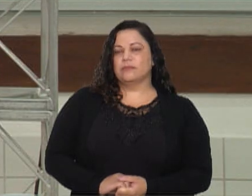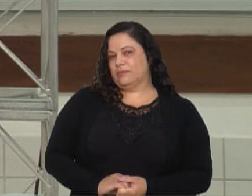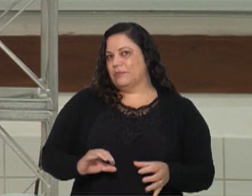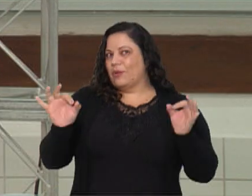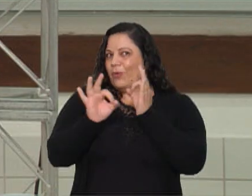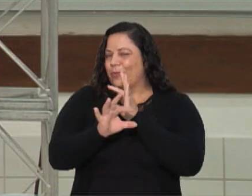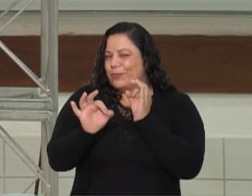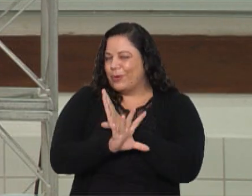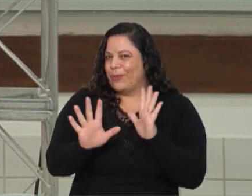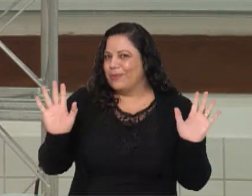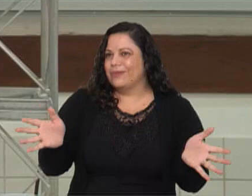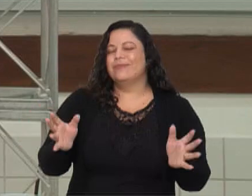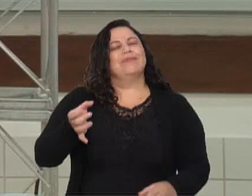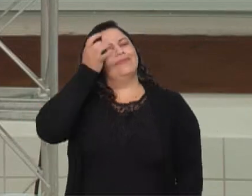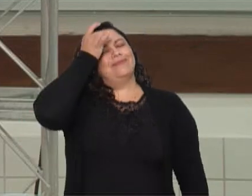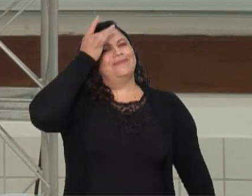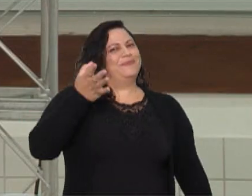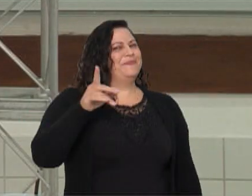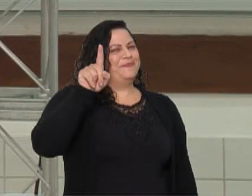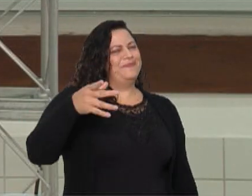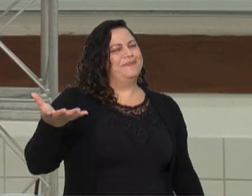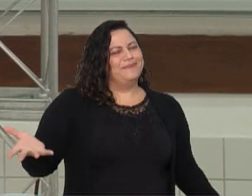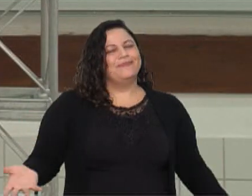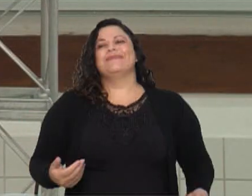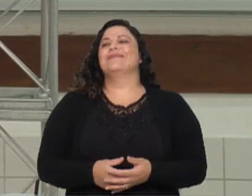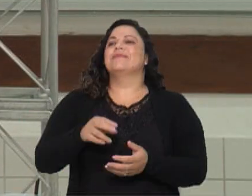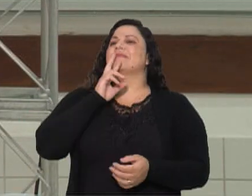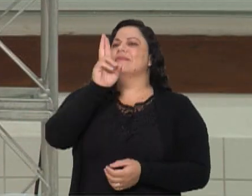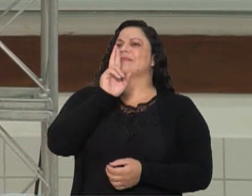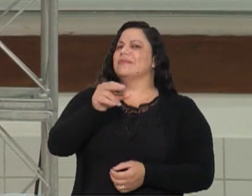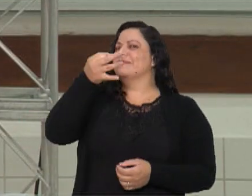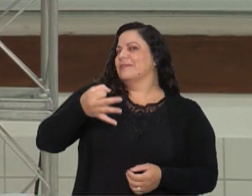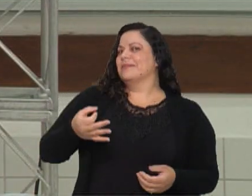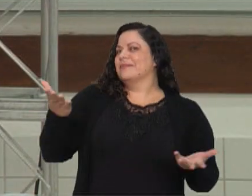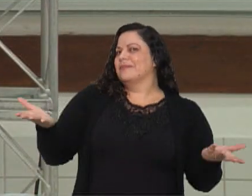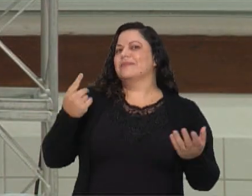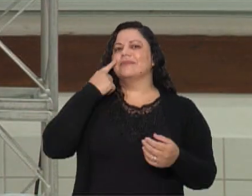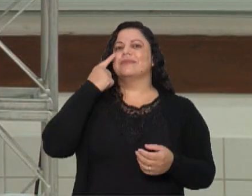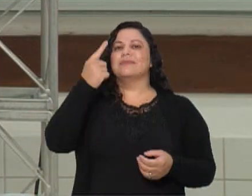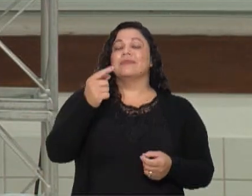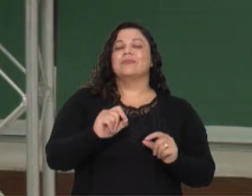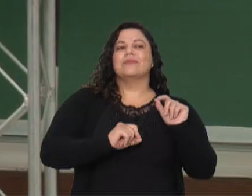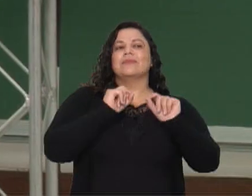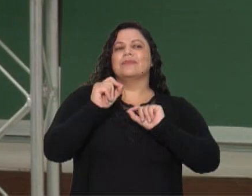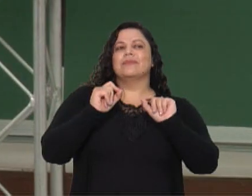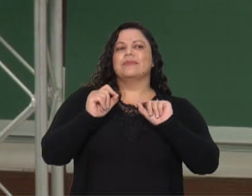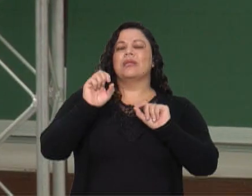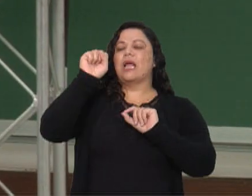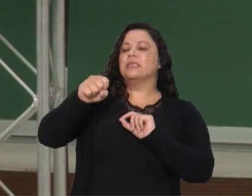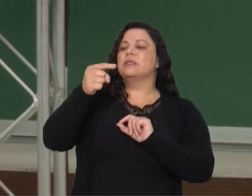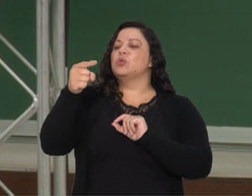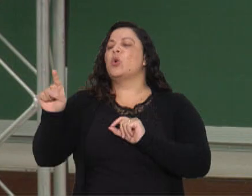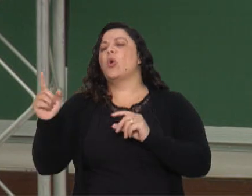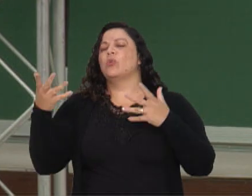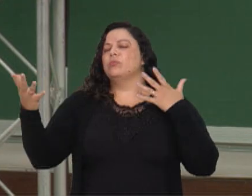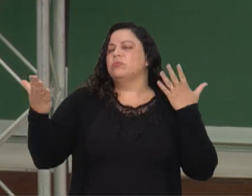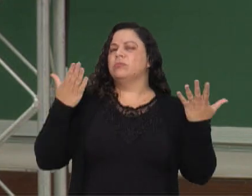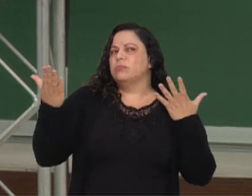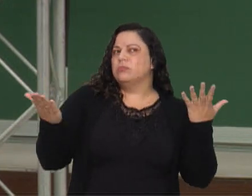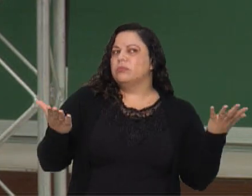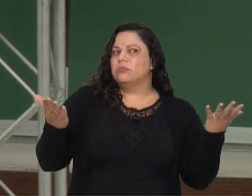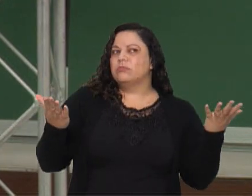Pronto, pessoal? Bem facinho, né? Vamos ver qual é a resposta certa? Vem comigo aqui, vamos conferir. Sim ou não essa